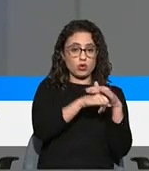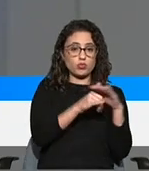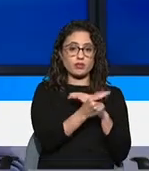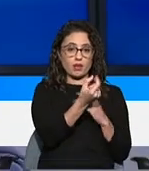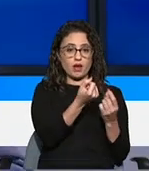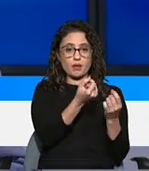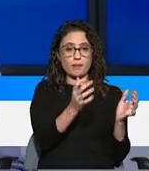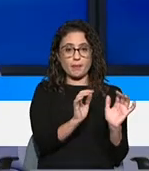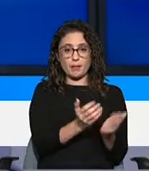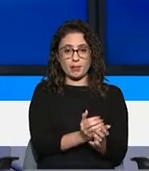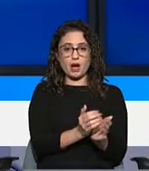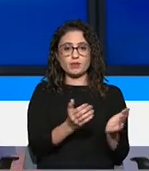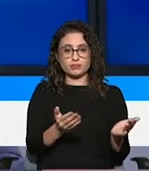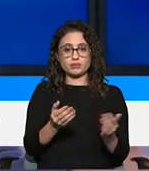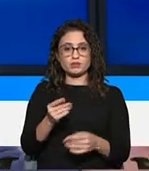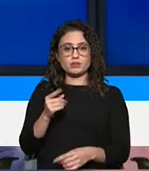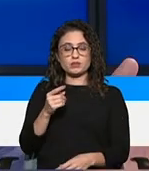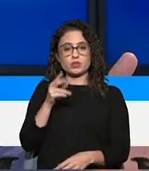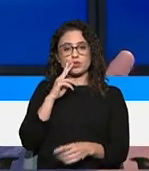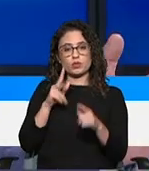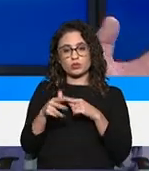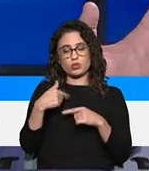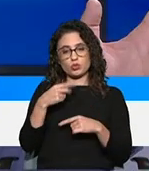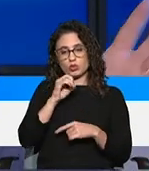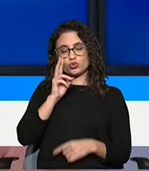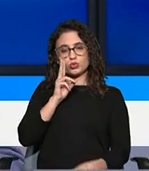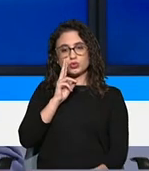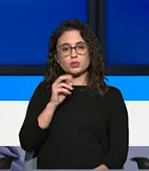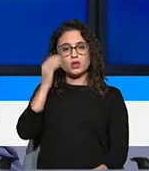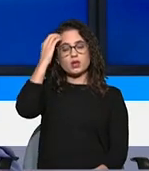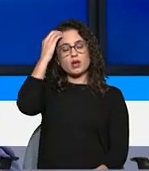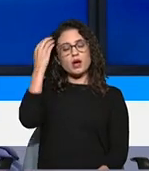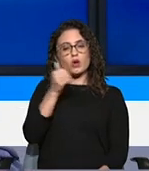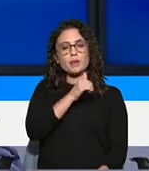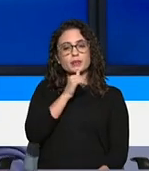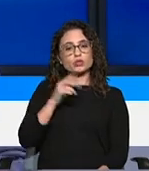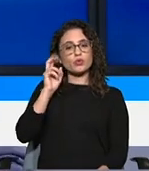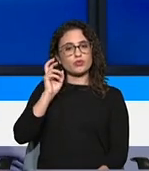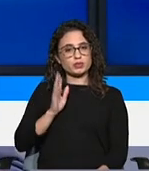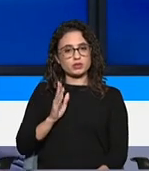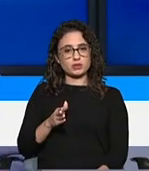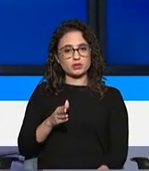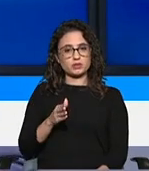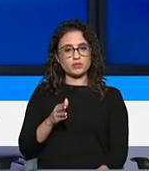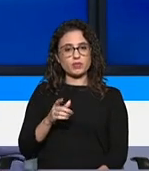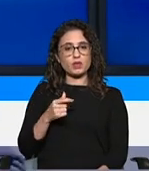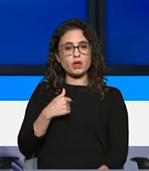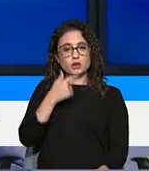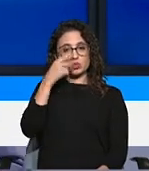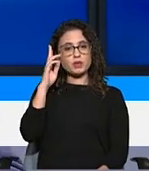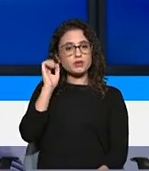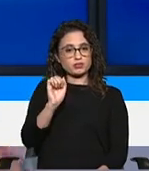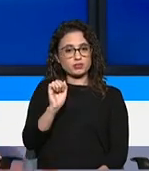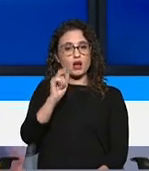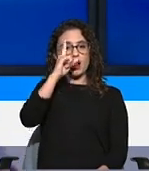de Isto é e não o interrompe não interrompi agora vai ter paciência vai ter que ouv e os madeirenses vão-se lembrar desses